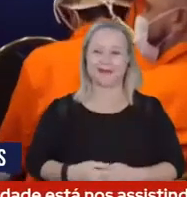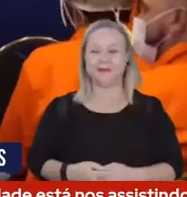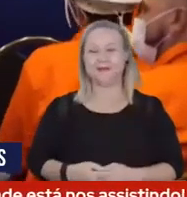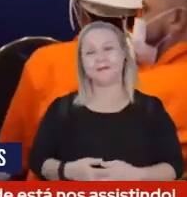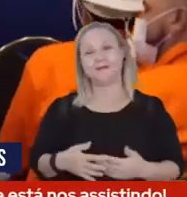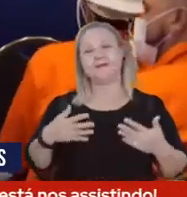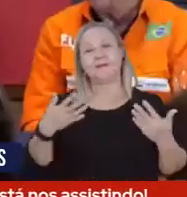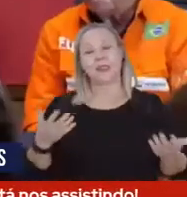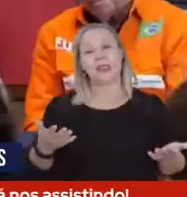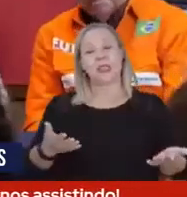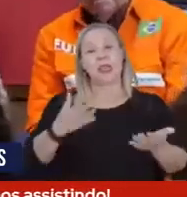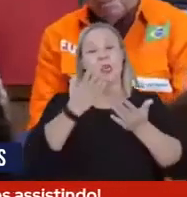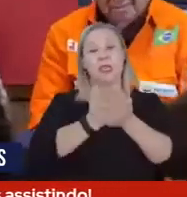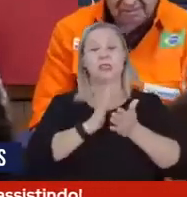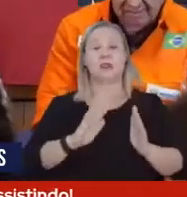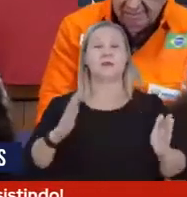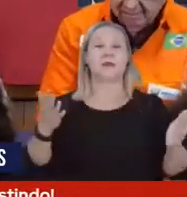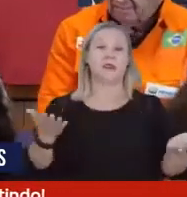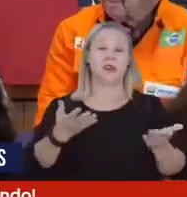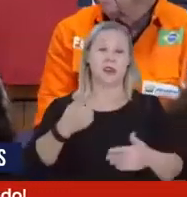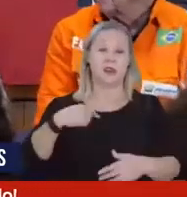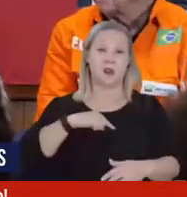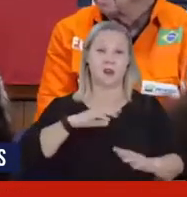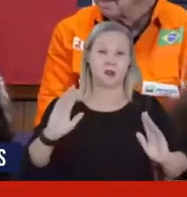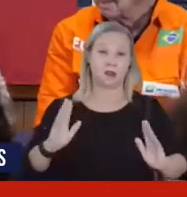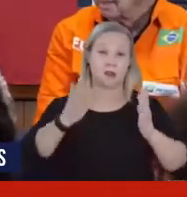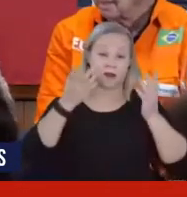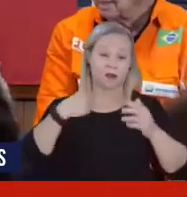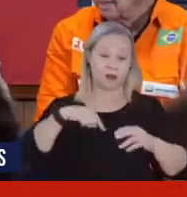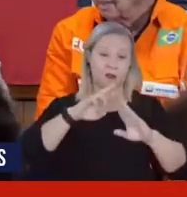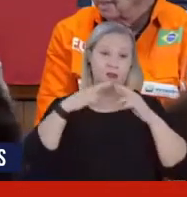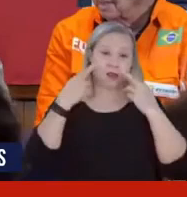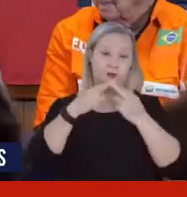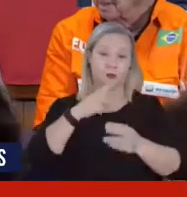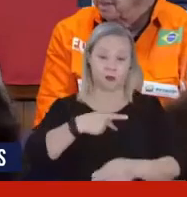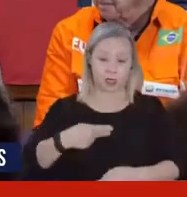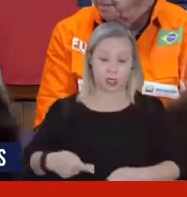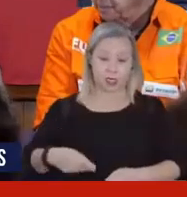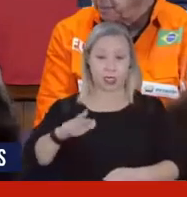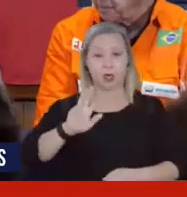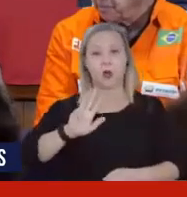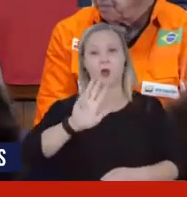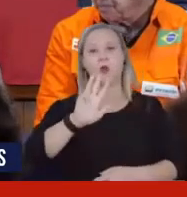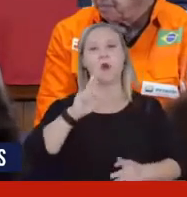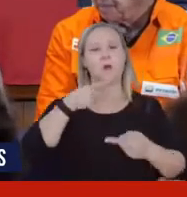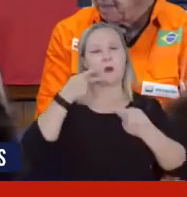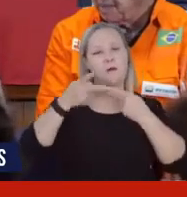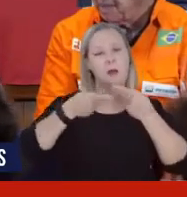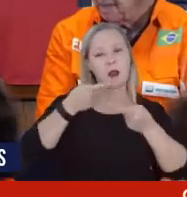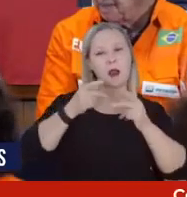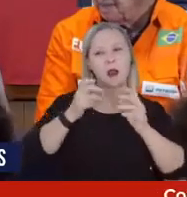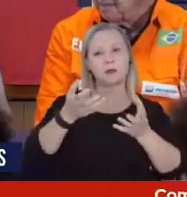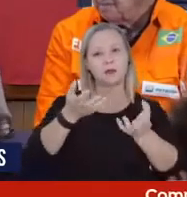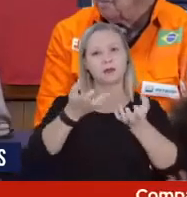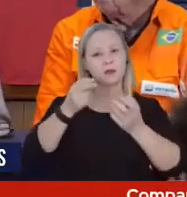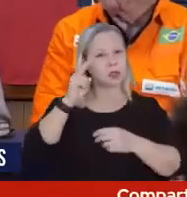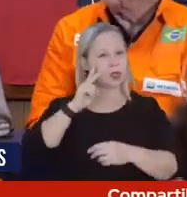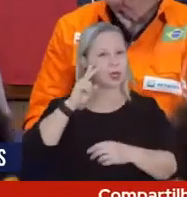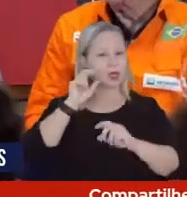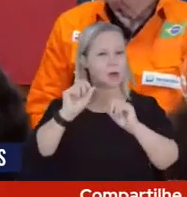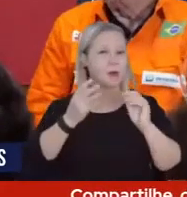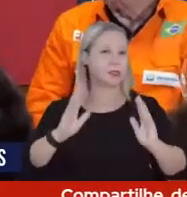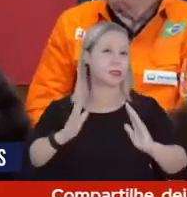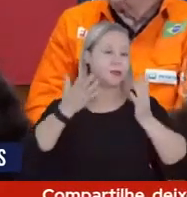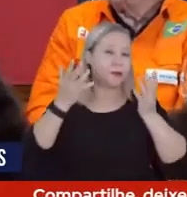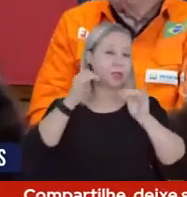aqui do nosso evento, da nossa reunião. O presidente Lula vai falar. Eu só queria lembrar, esse evento está sendo transmitido por nossas